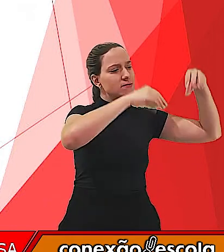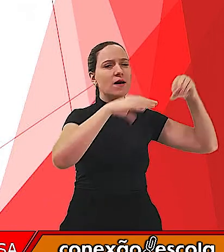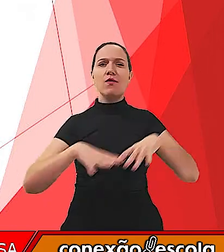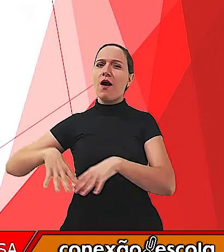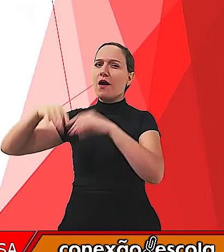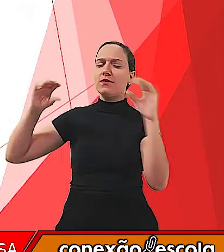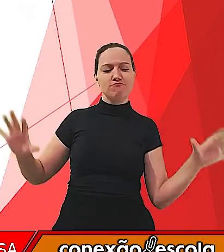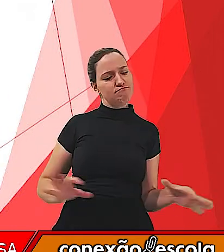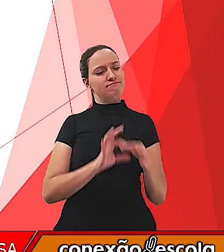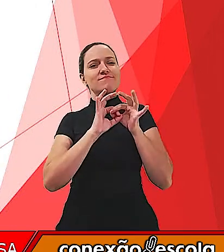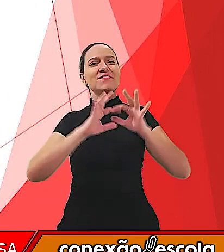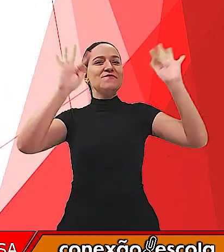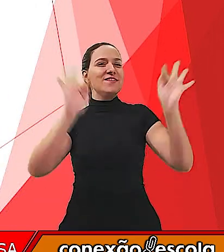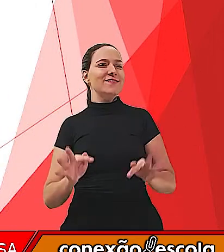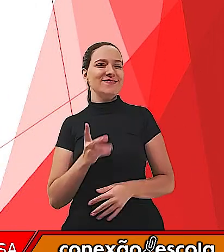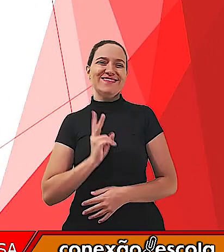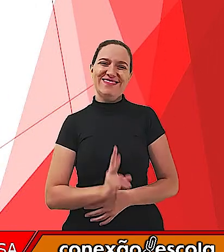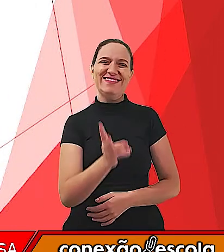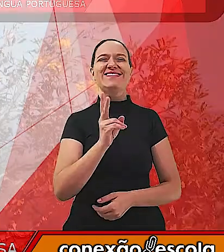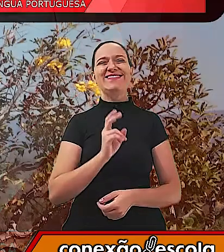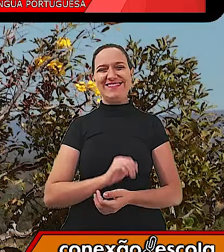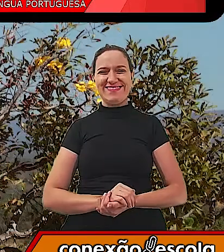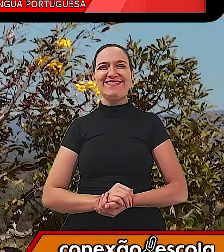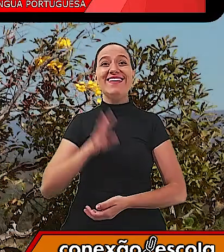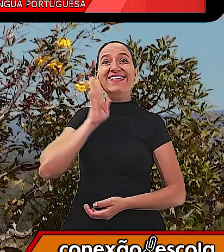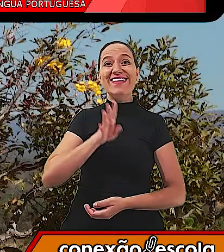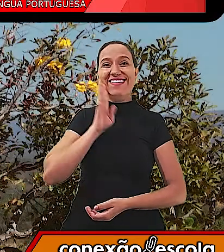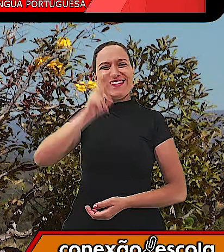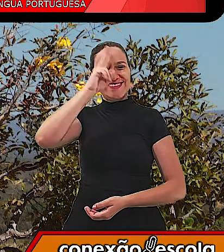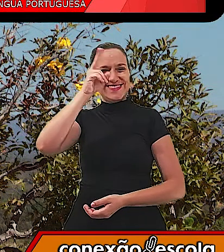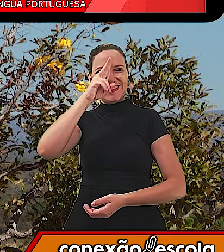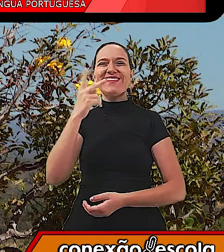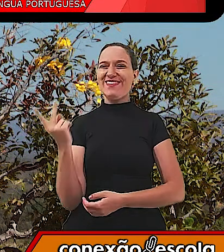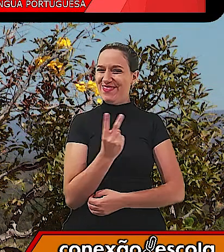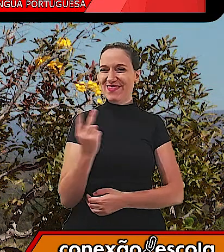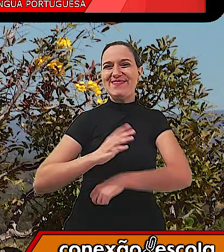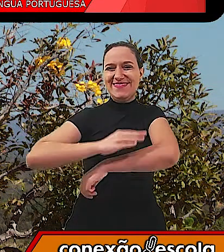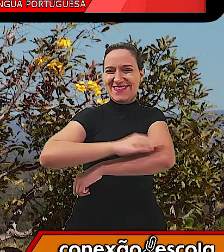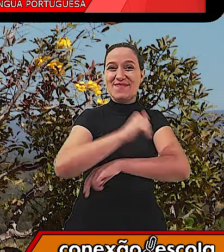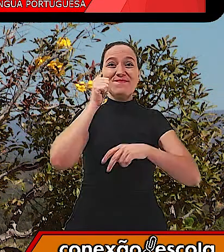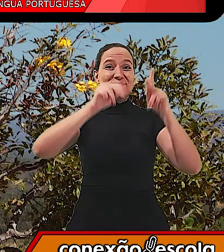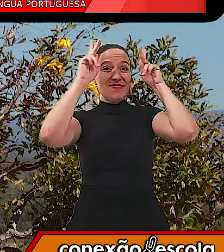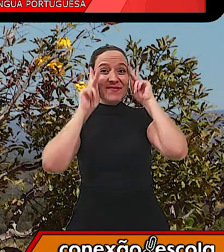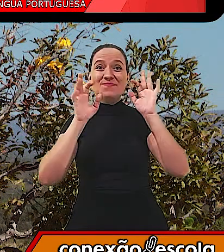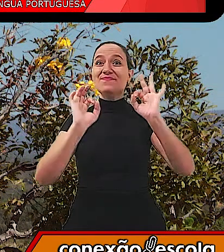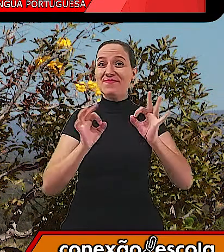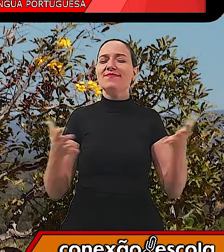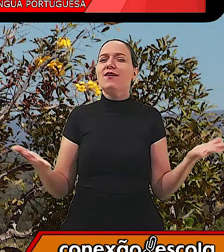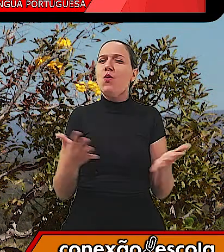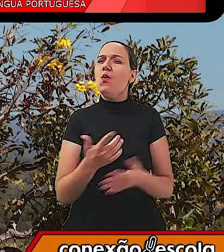e foram felizes para sempre. Legal a história da princesa e do sapo, não é? Agora eu vou